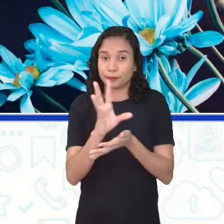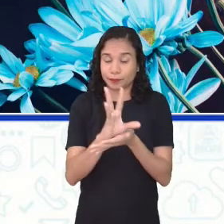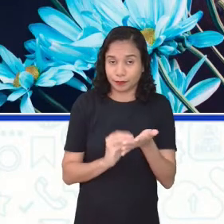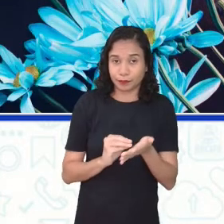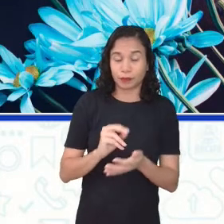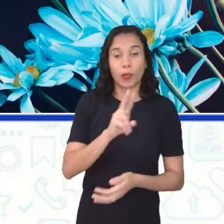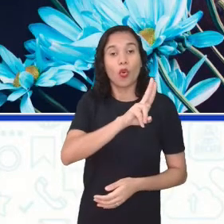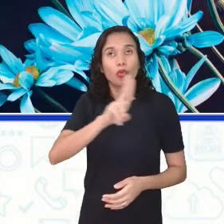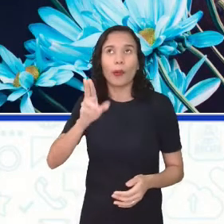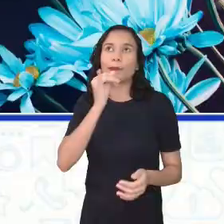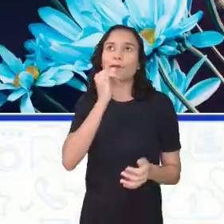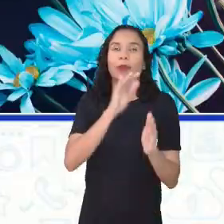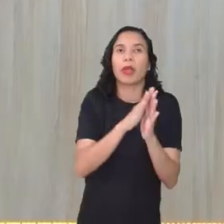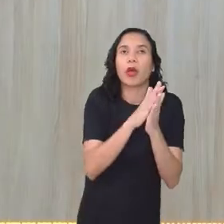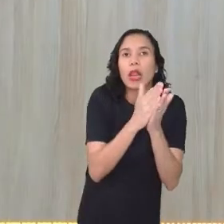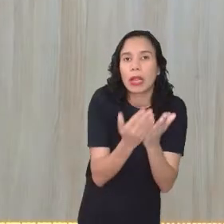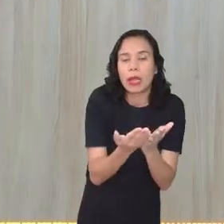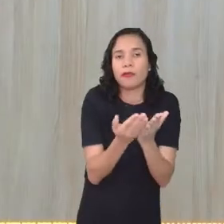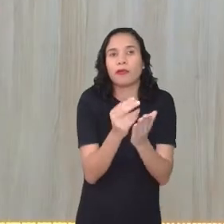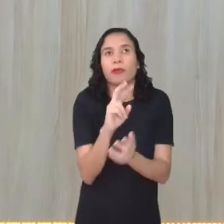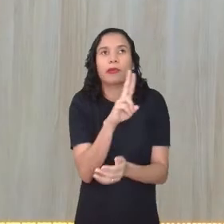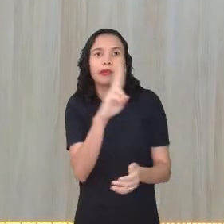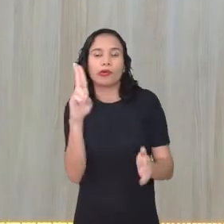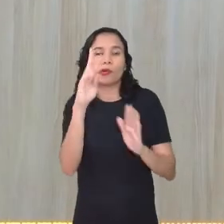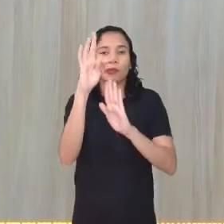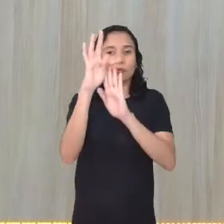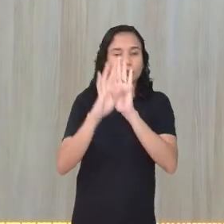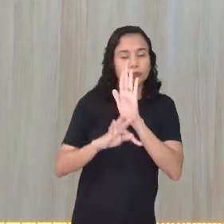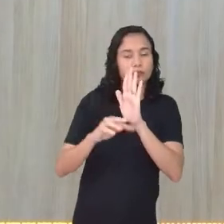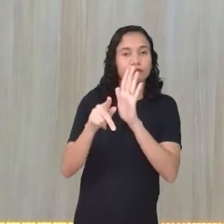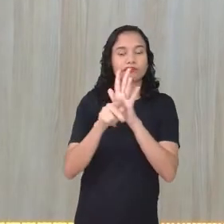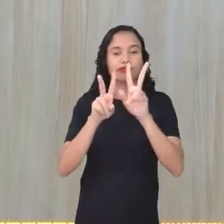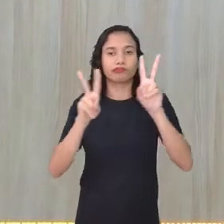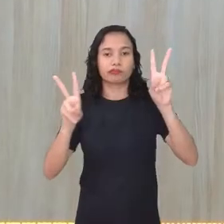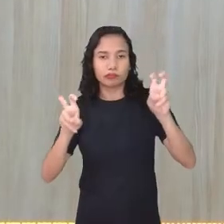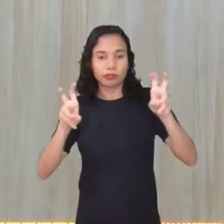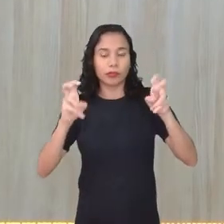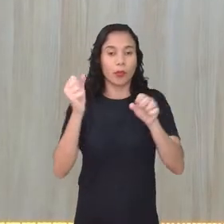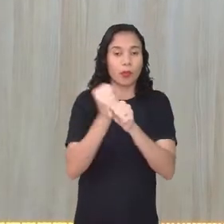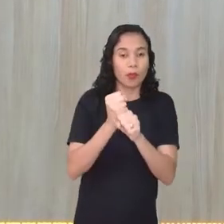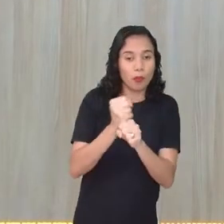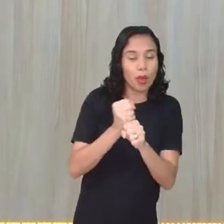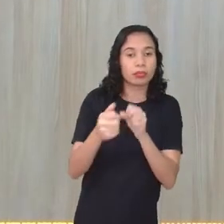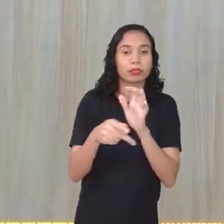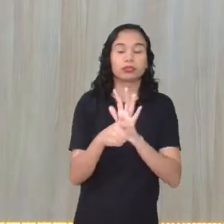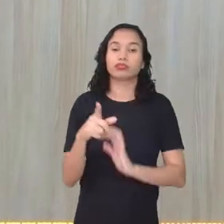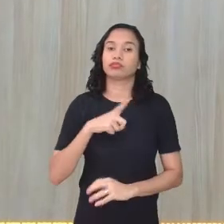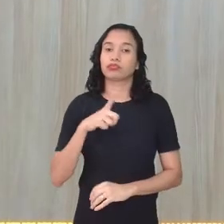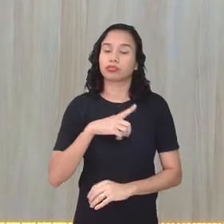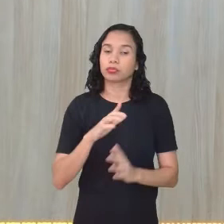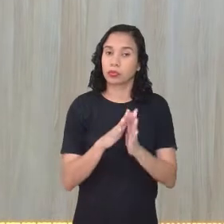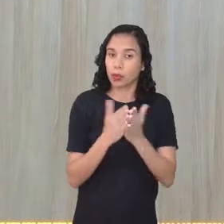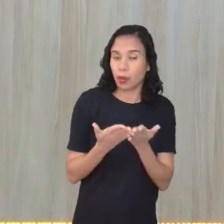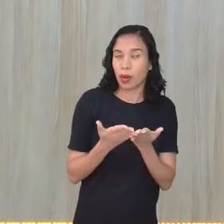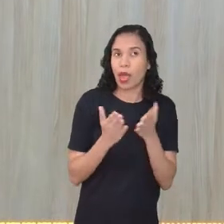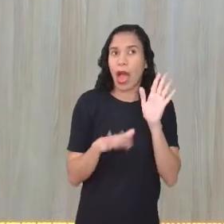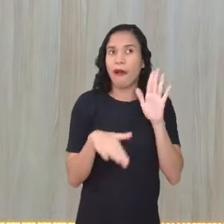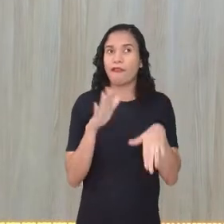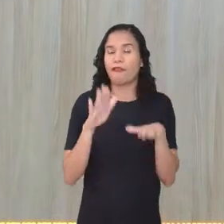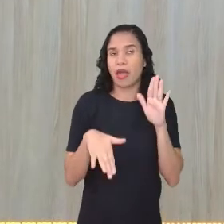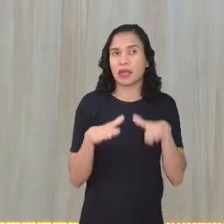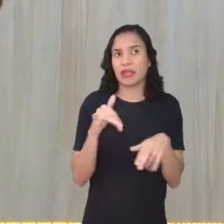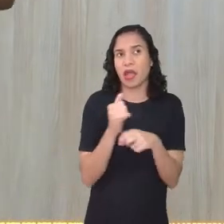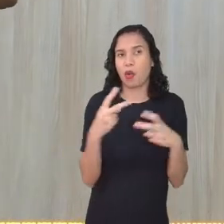nome do livro ou o nome do texto, o título do texto, o ano de publicação do livro. Às vezes essas